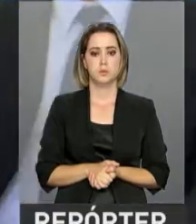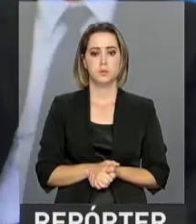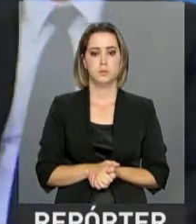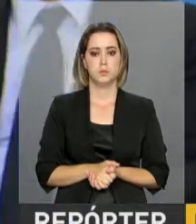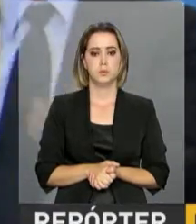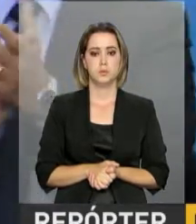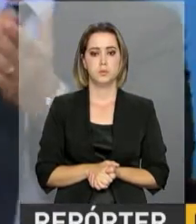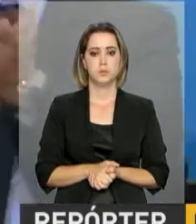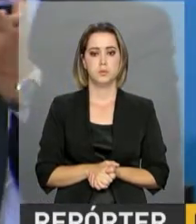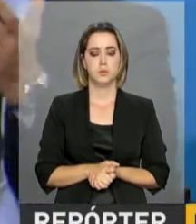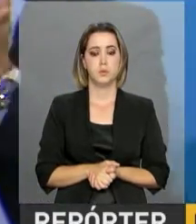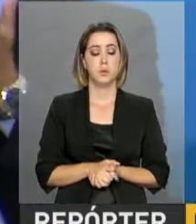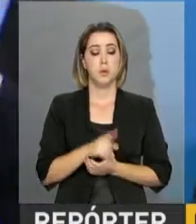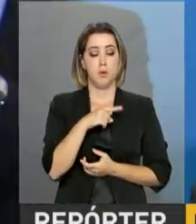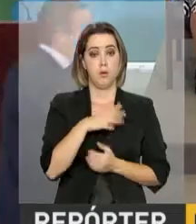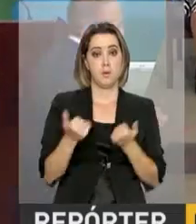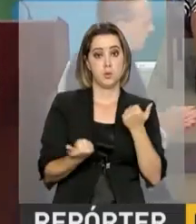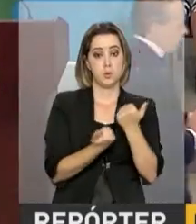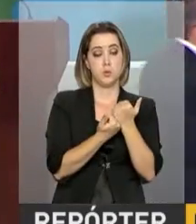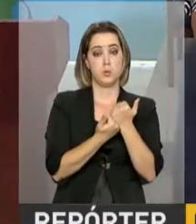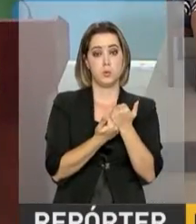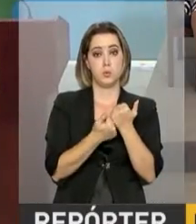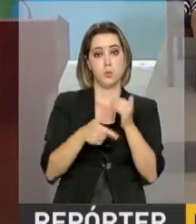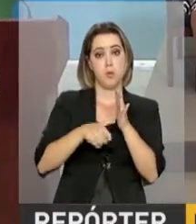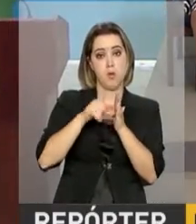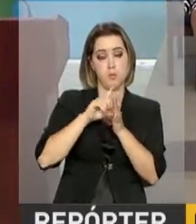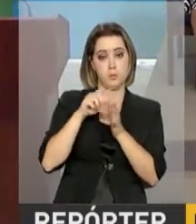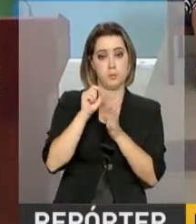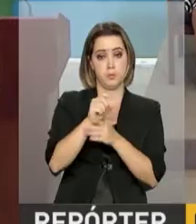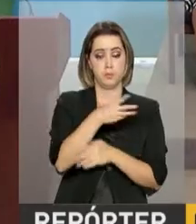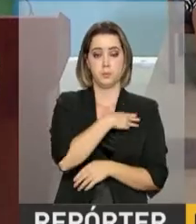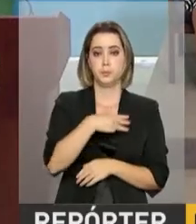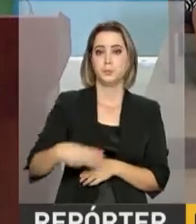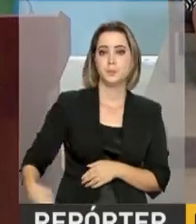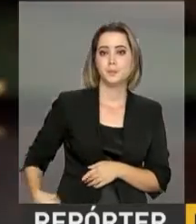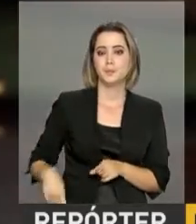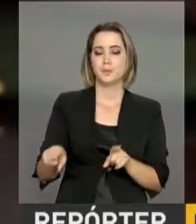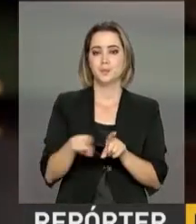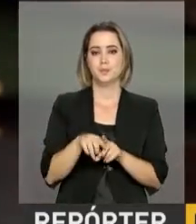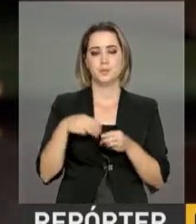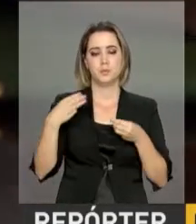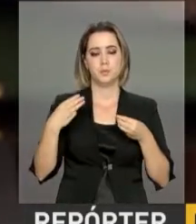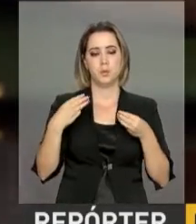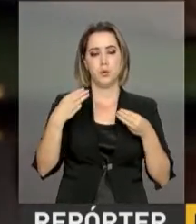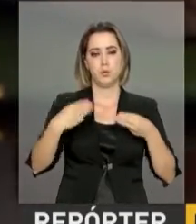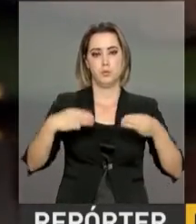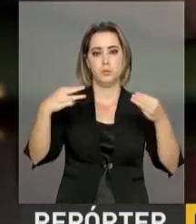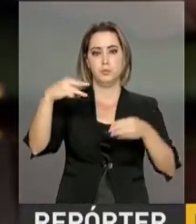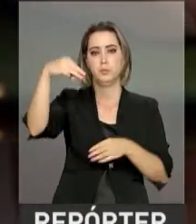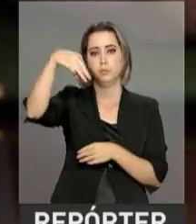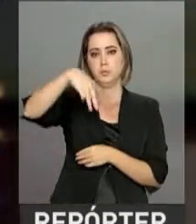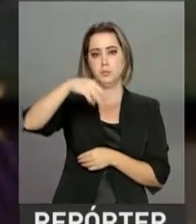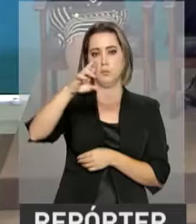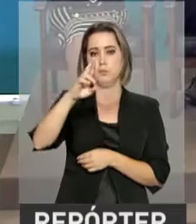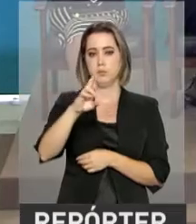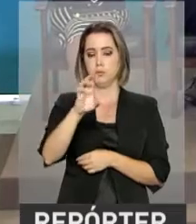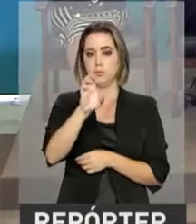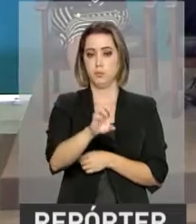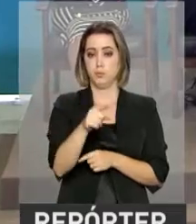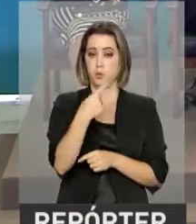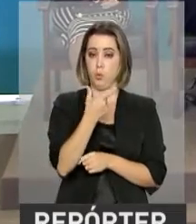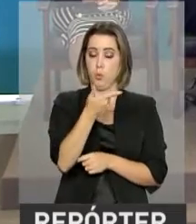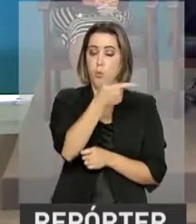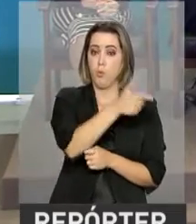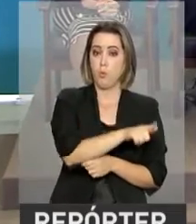Aloísio Nunes vai substituir José Serra no Ministério das Relações Exteriores. Osmar Serralho vai assumir o Ministério da Justiça